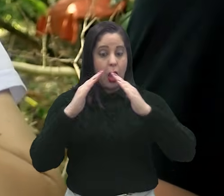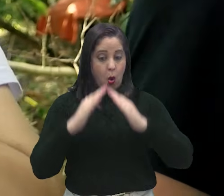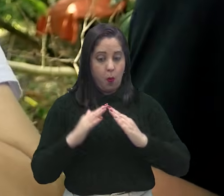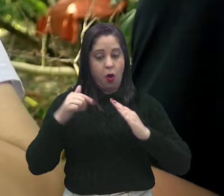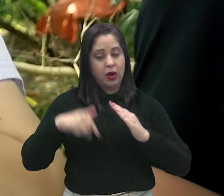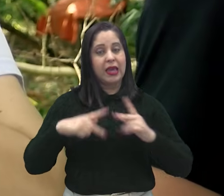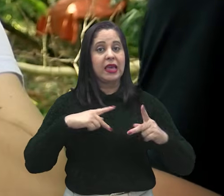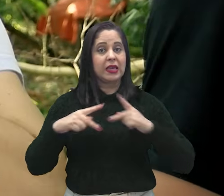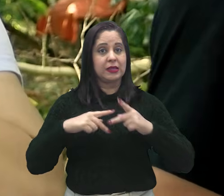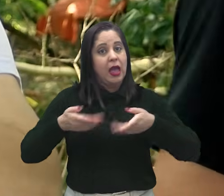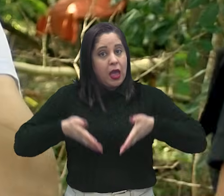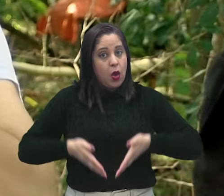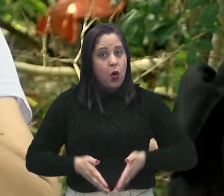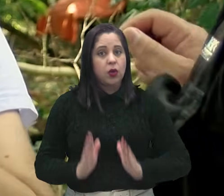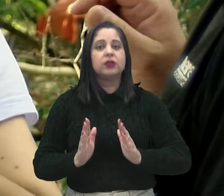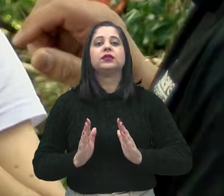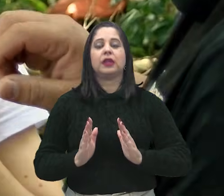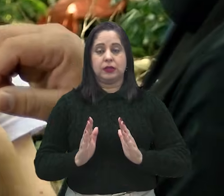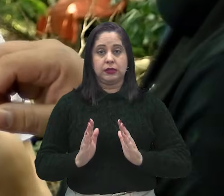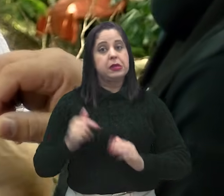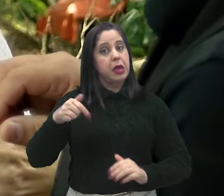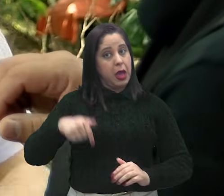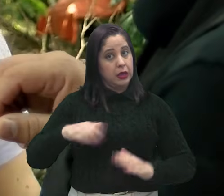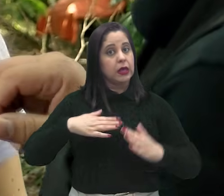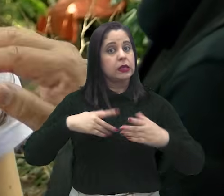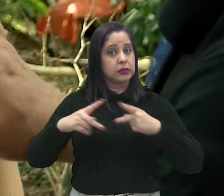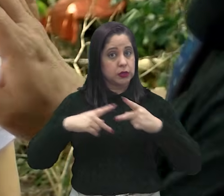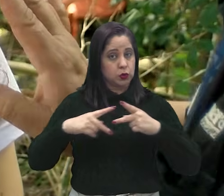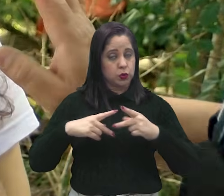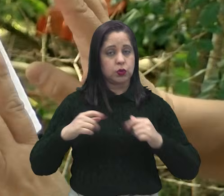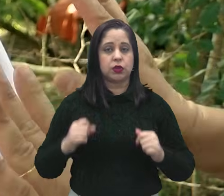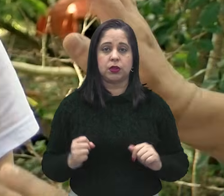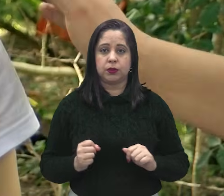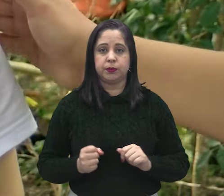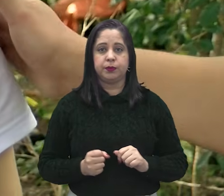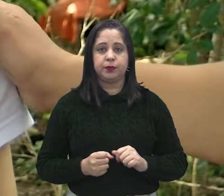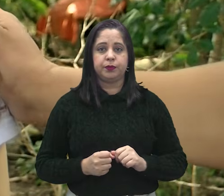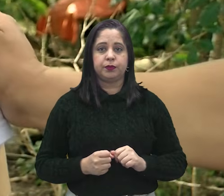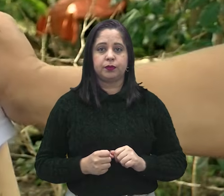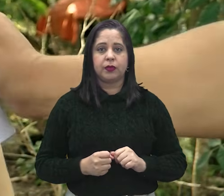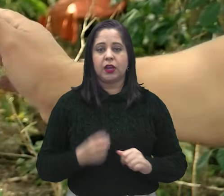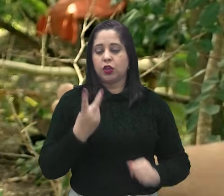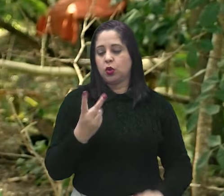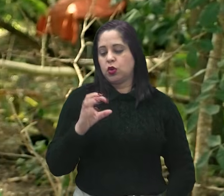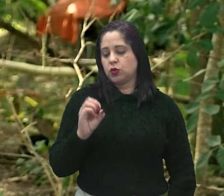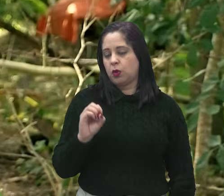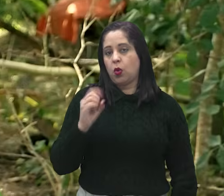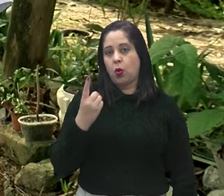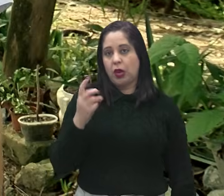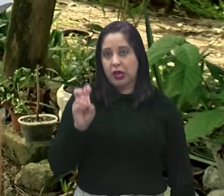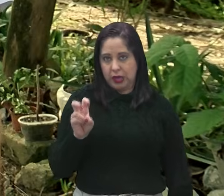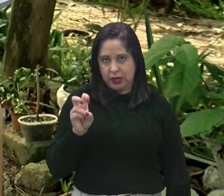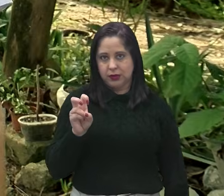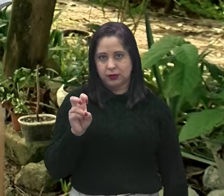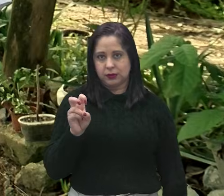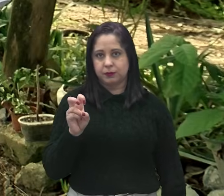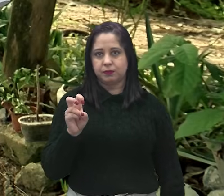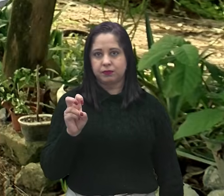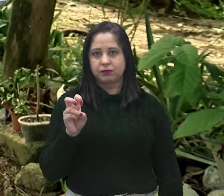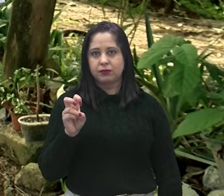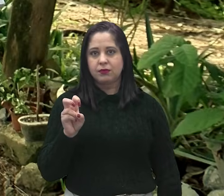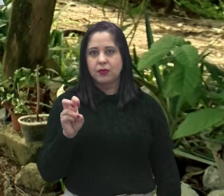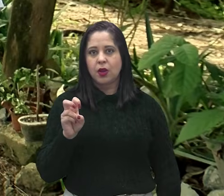nascida e criada aqui em São José dos Campos. Em 2015, quando o Ecomuseu chegou, ele começou a verificar